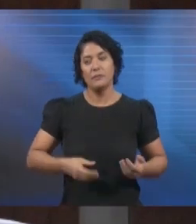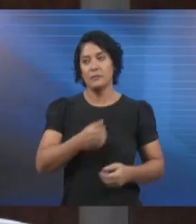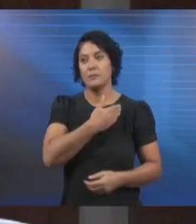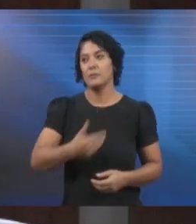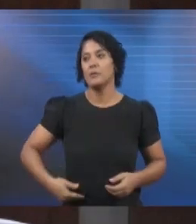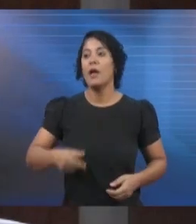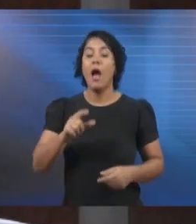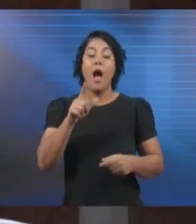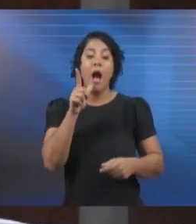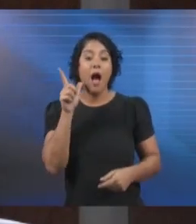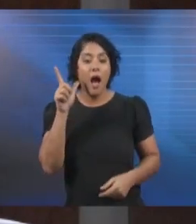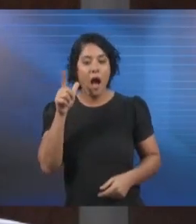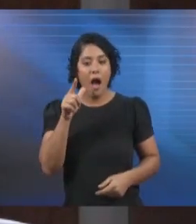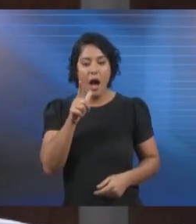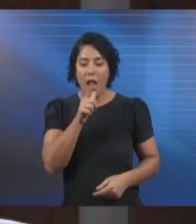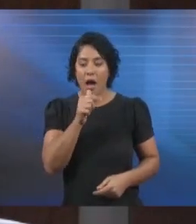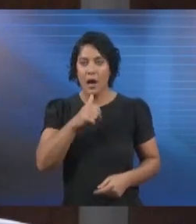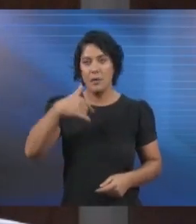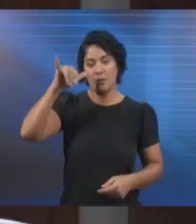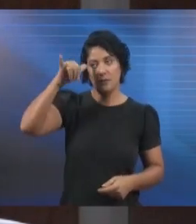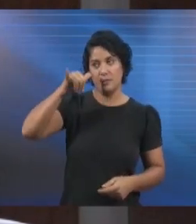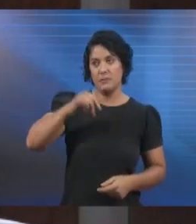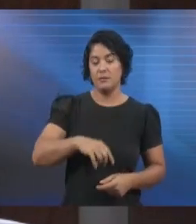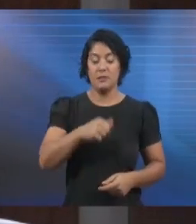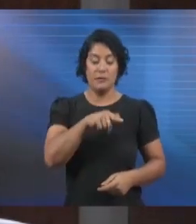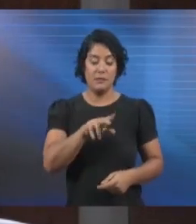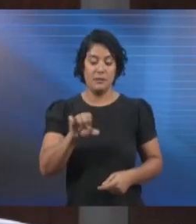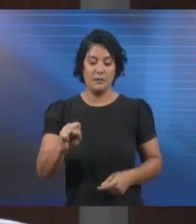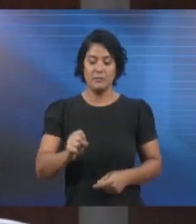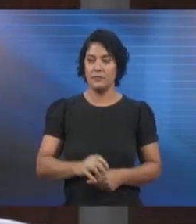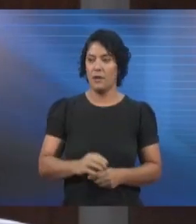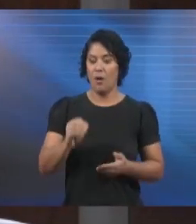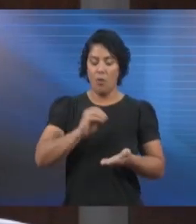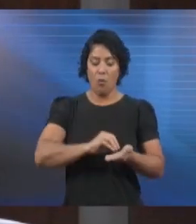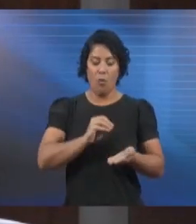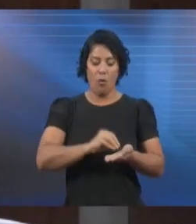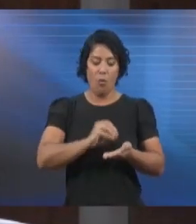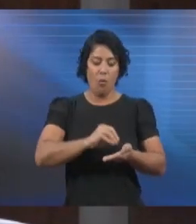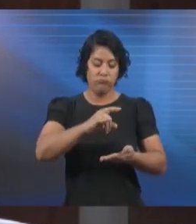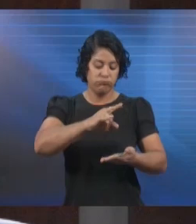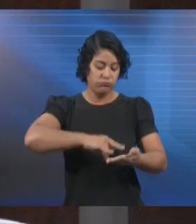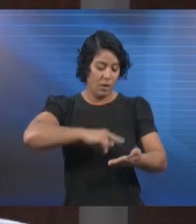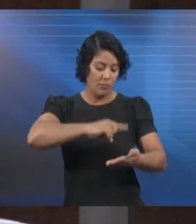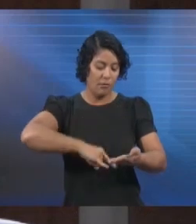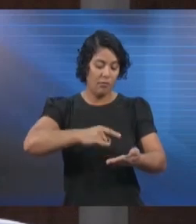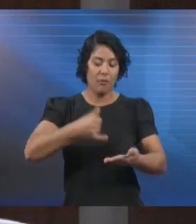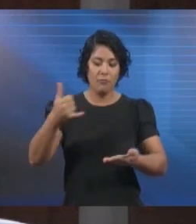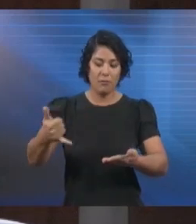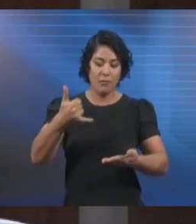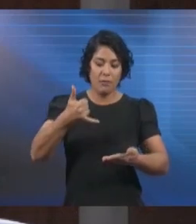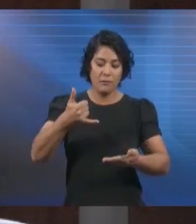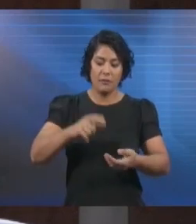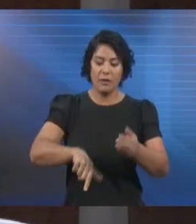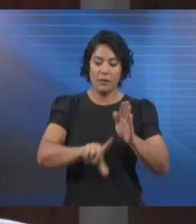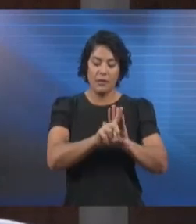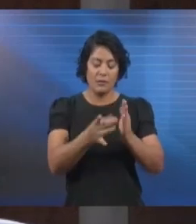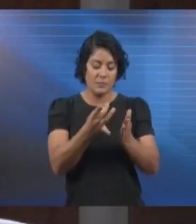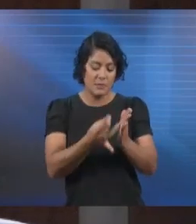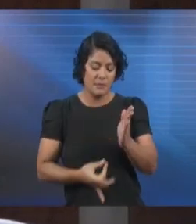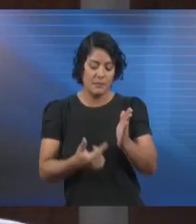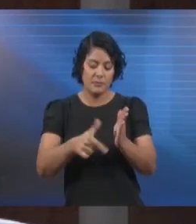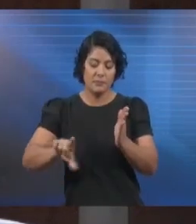elétrica e gás do Estado do Rio Grande do Norte inserir nas faturas do consumo dos telefones que está na lei específica das